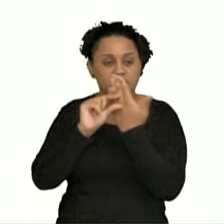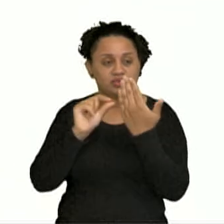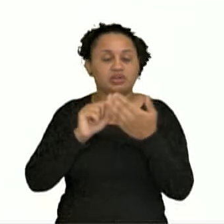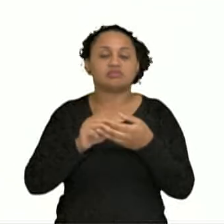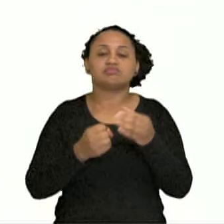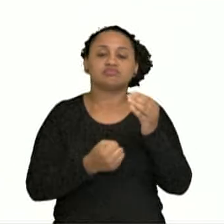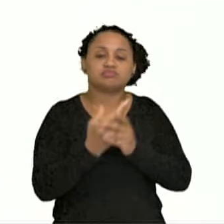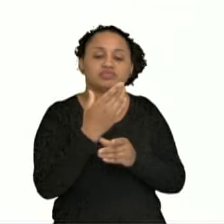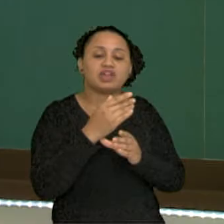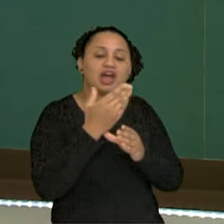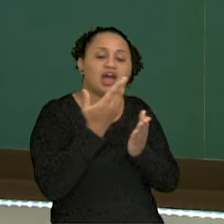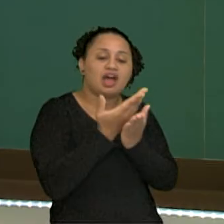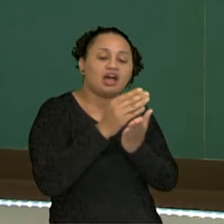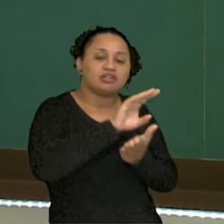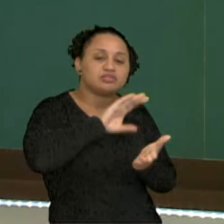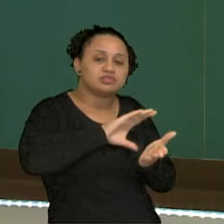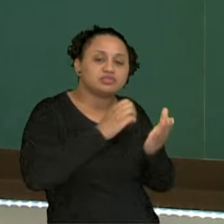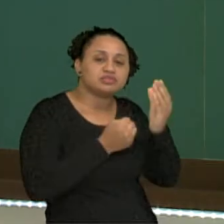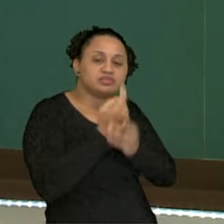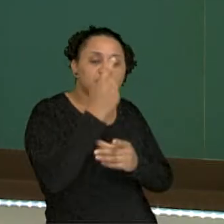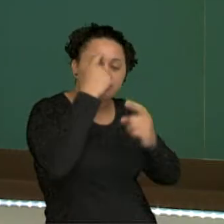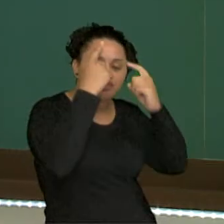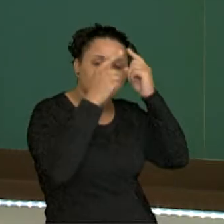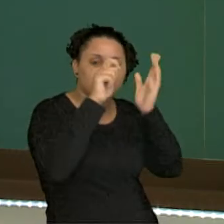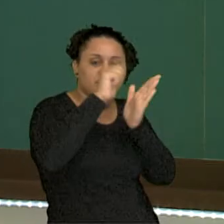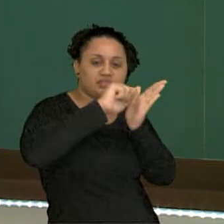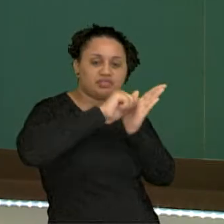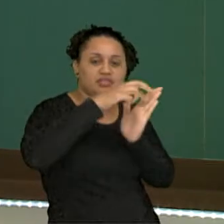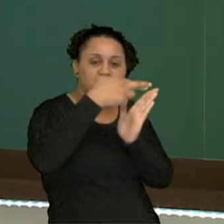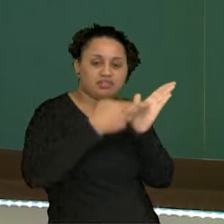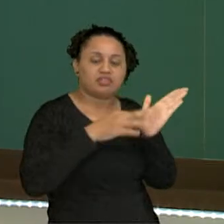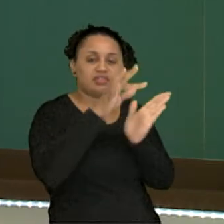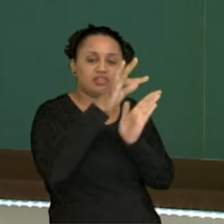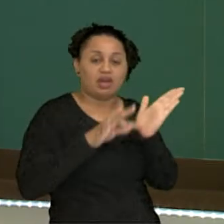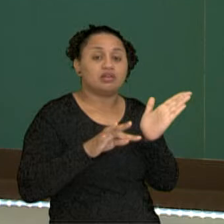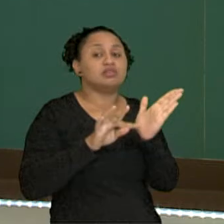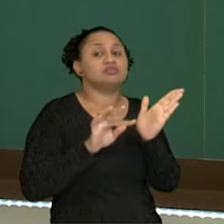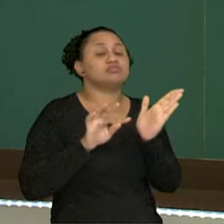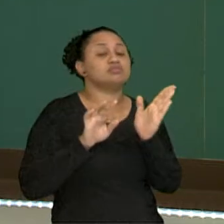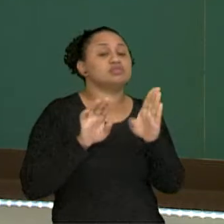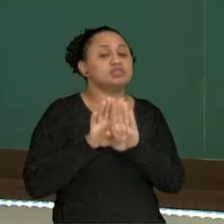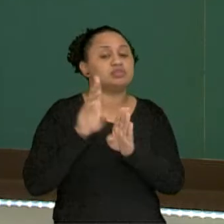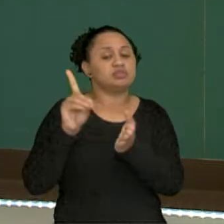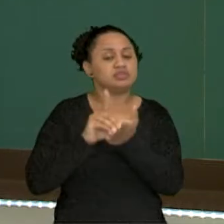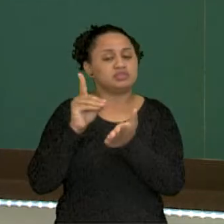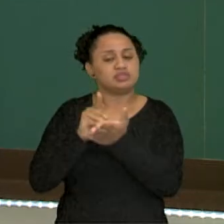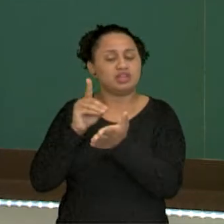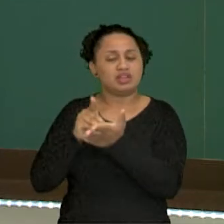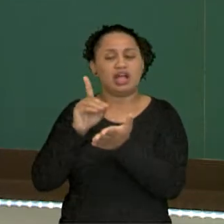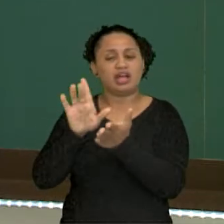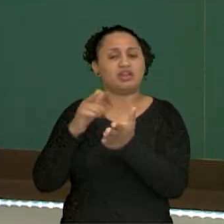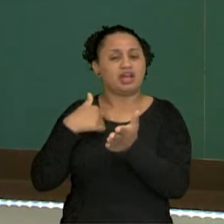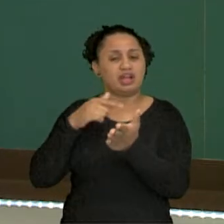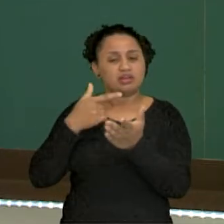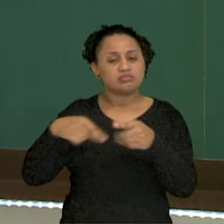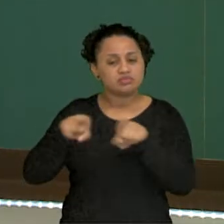das aulas de língua portuguesa, o dicionário, que ela tanto insistia de